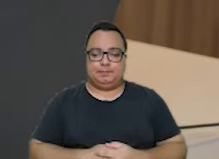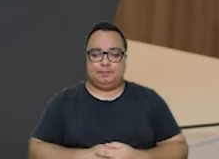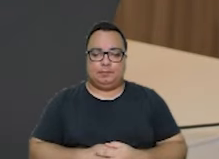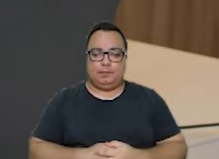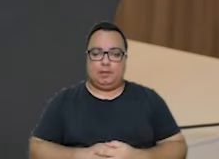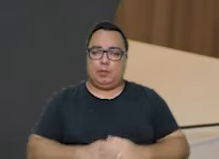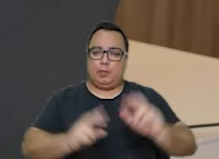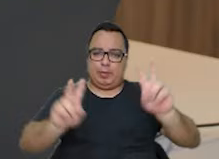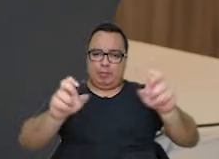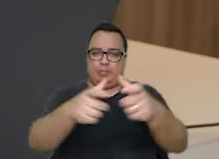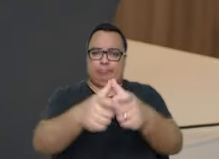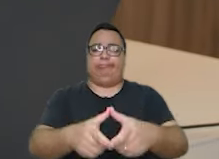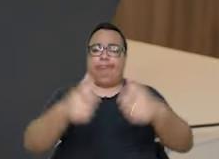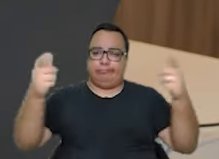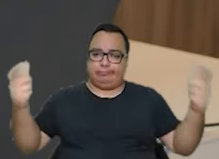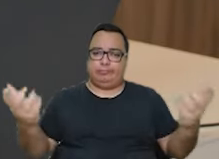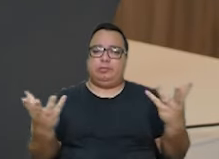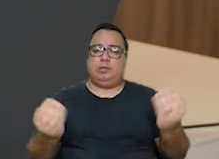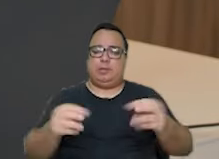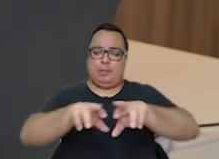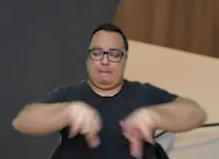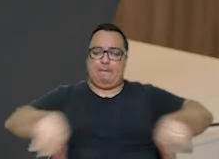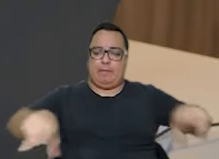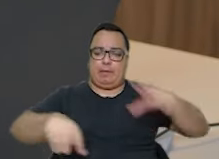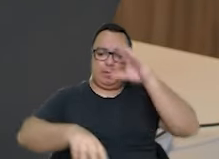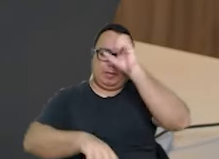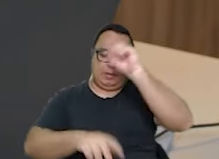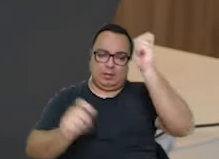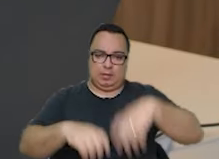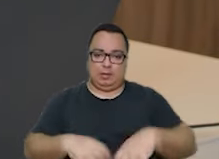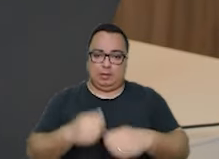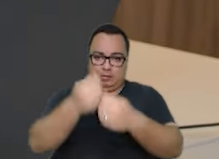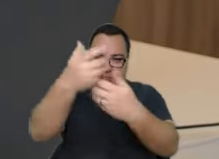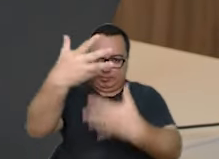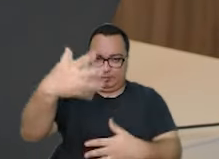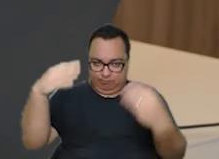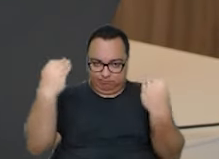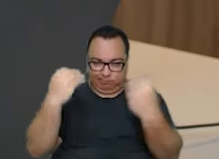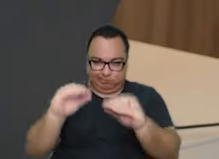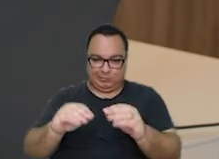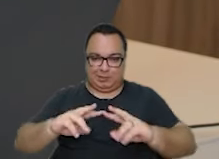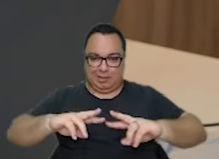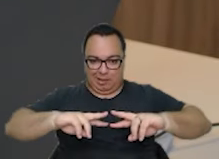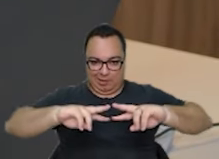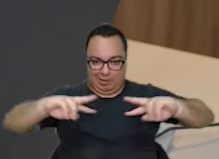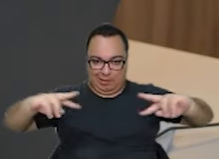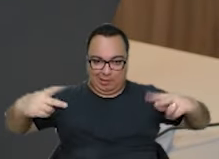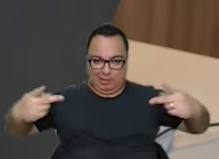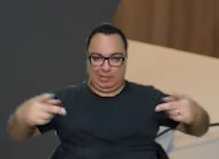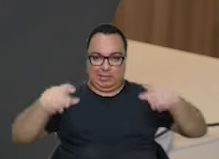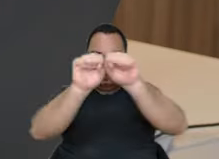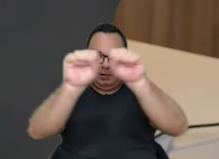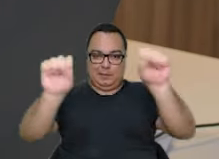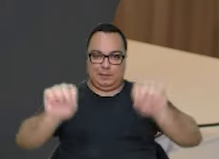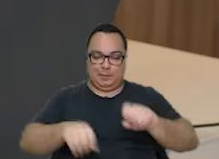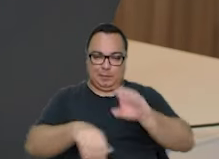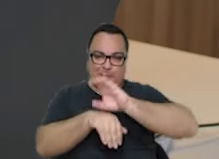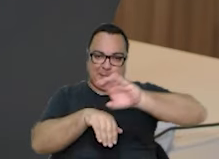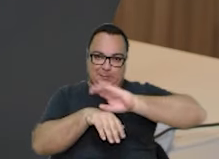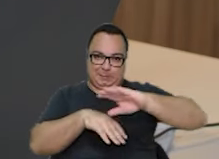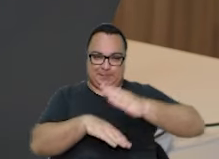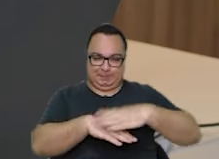tema é muito grande eh a gente vai deixar no chat né o link do da nossa plataforma de cursos que o Adriano